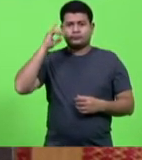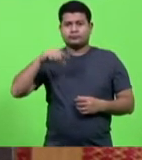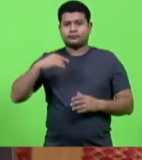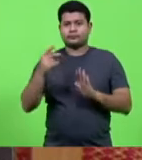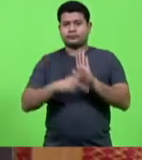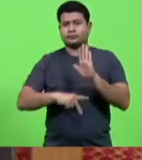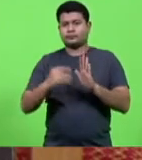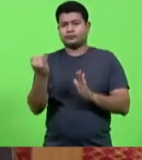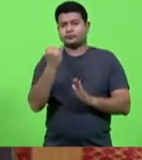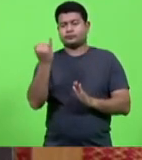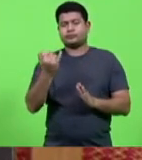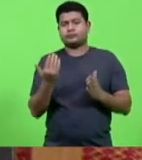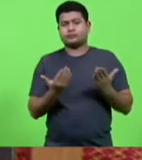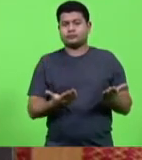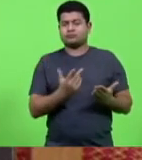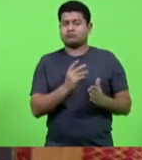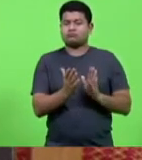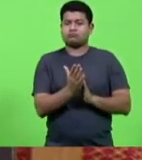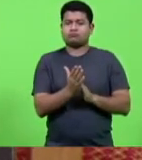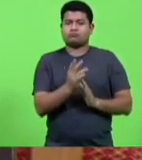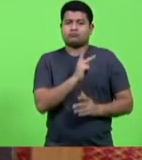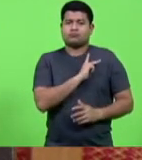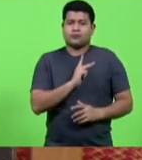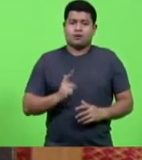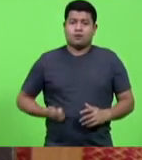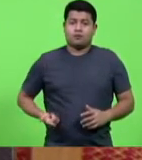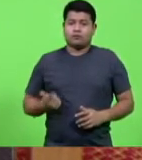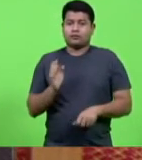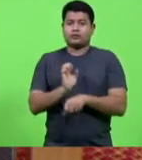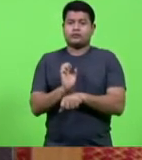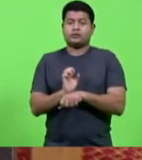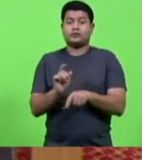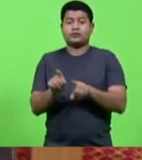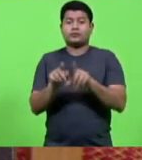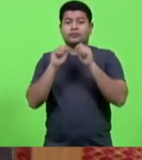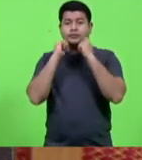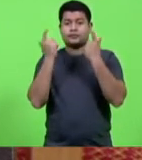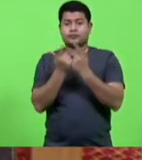Parabéns ao governo do Estado e à Assembleia Legislativa como um todo,